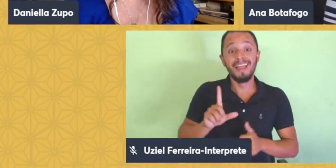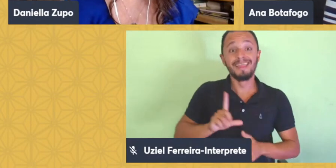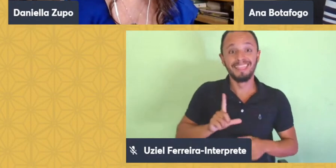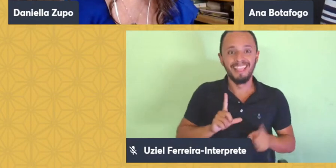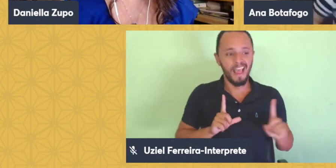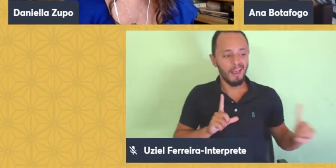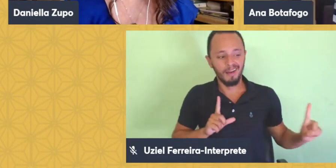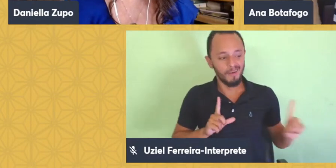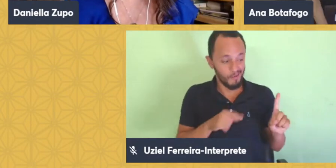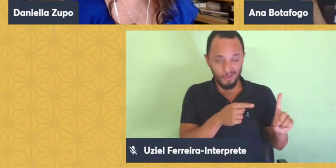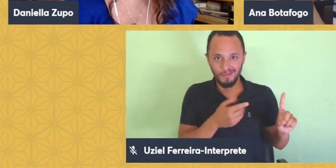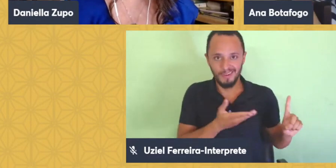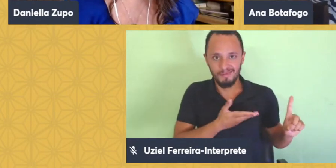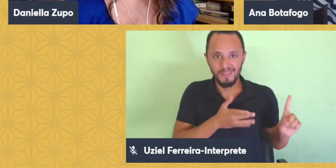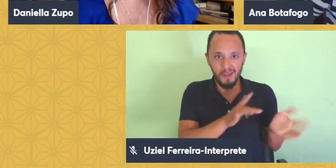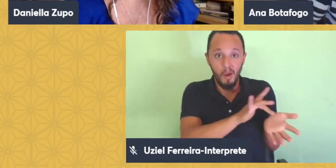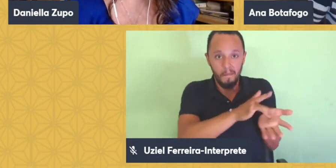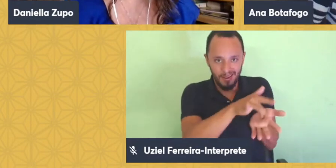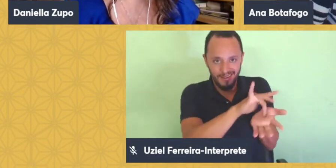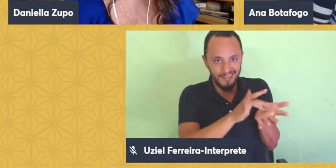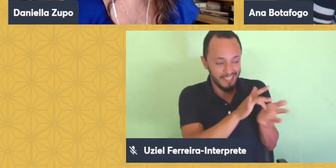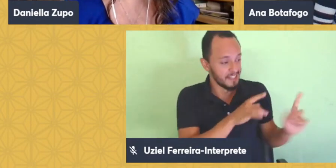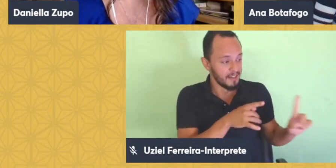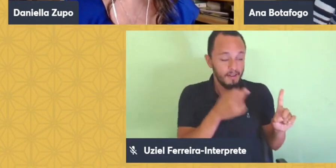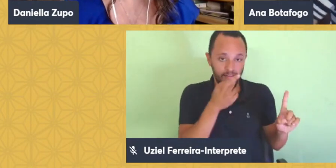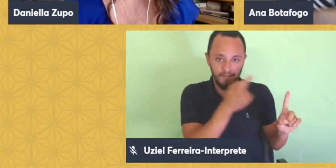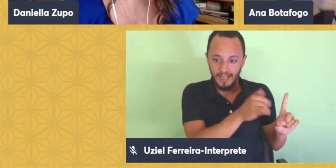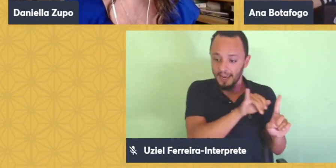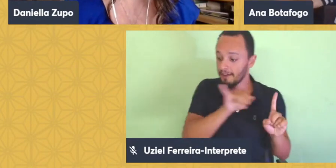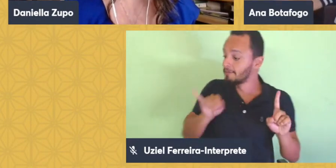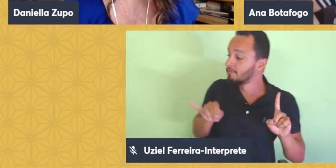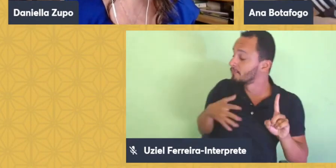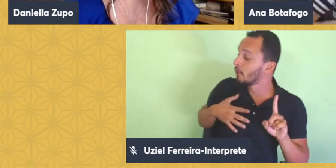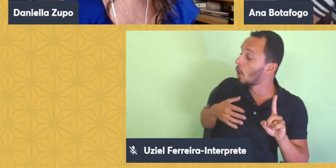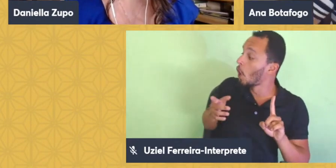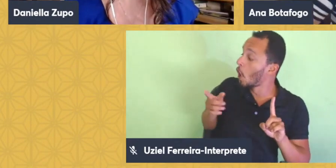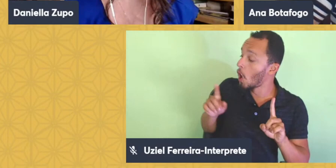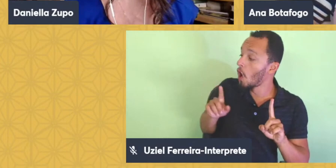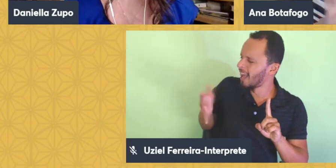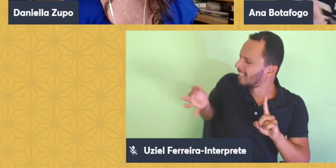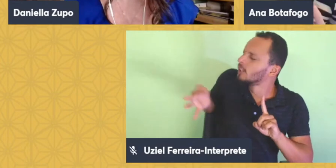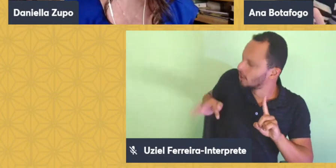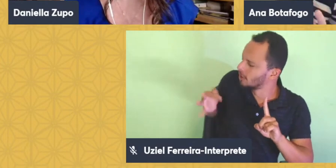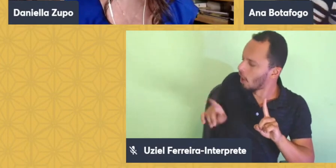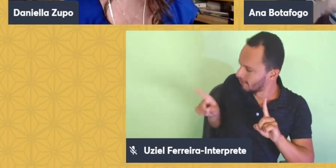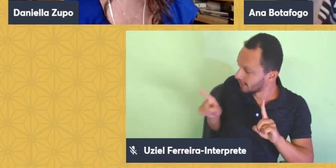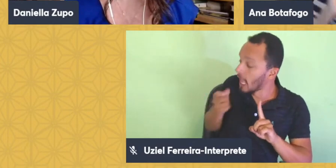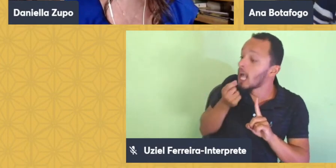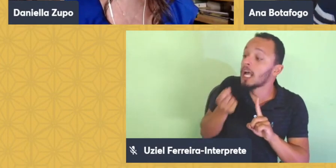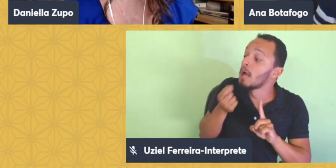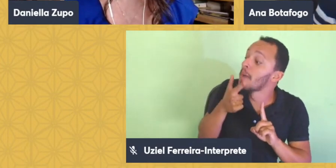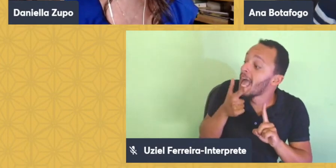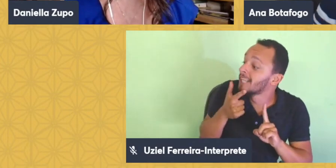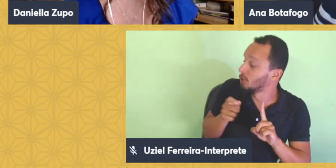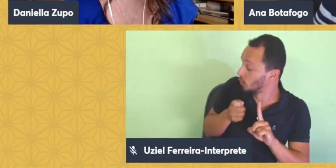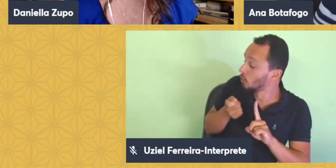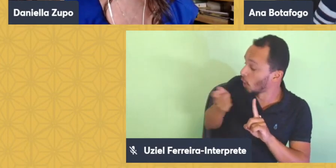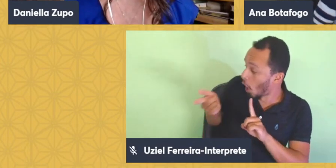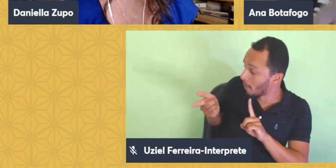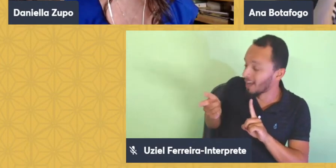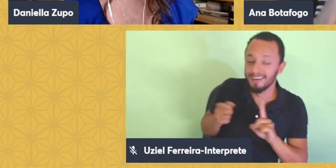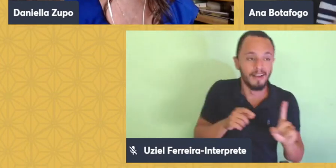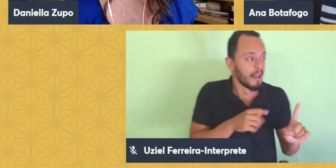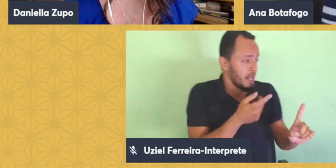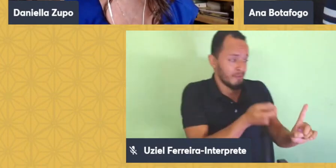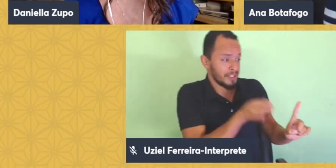bailarino que sempre falava para mim que eu tinha dores musculares ele dizer toma estão aquilo e eu só vou tomar em